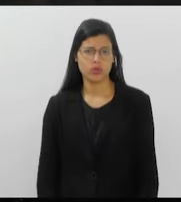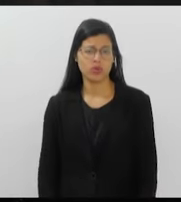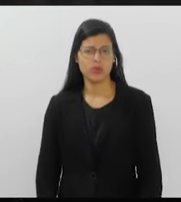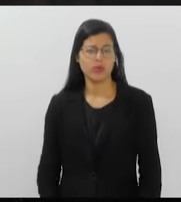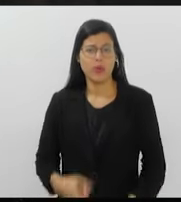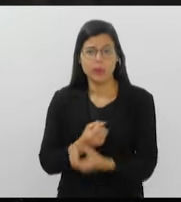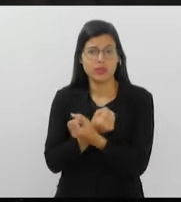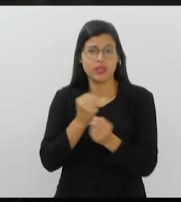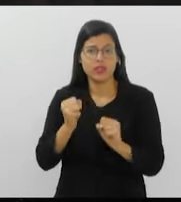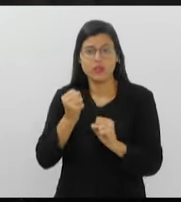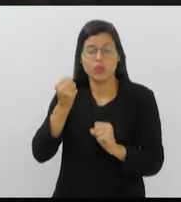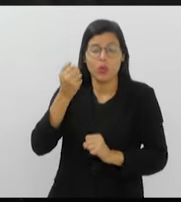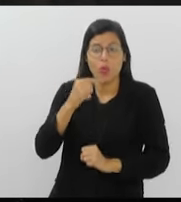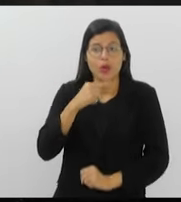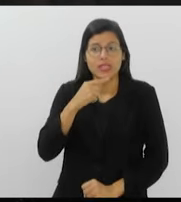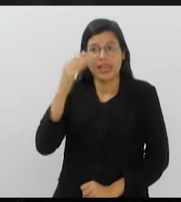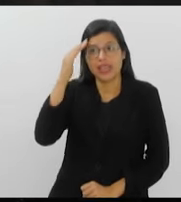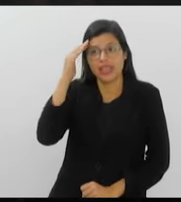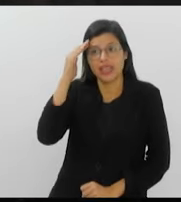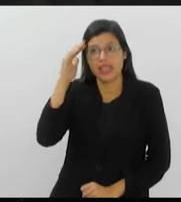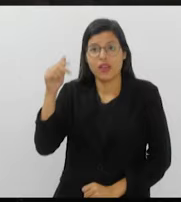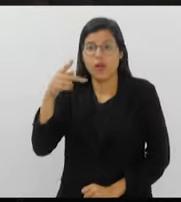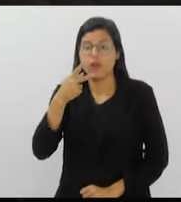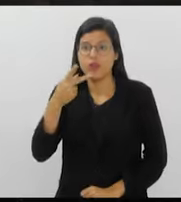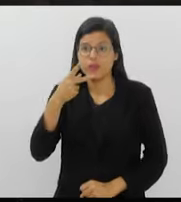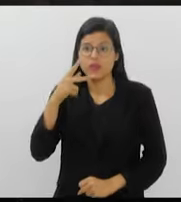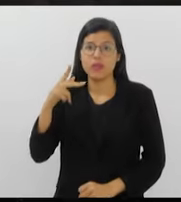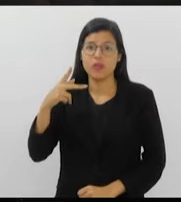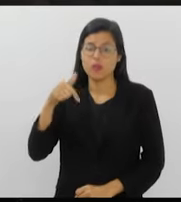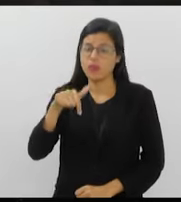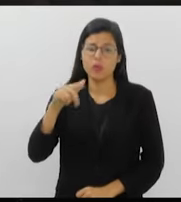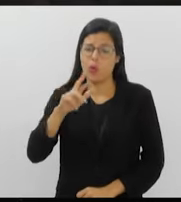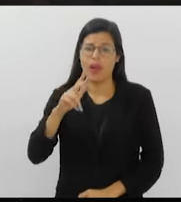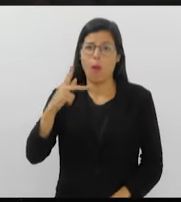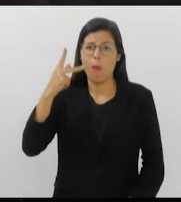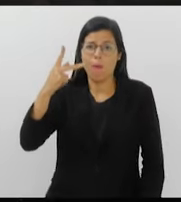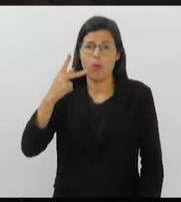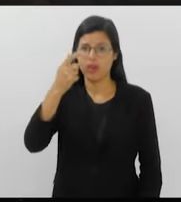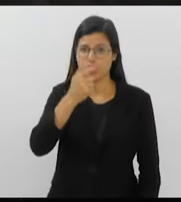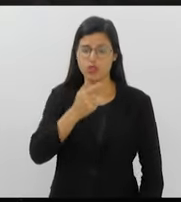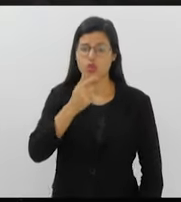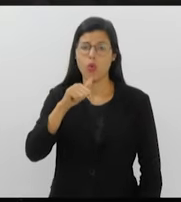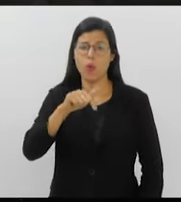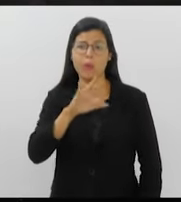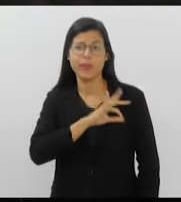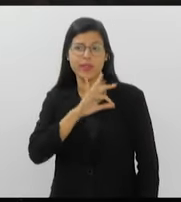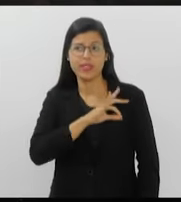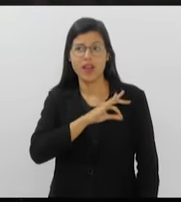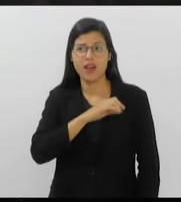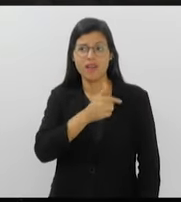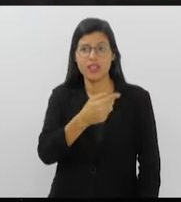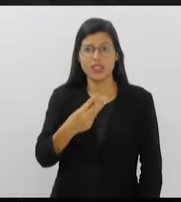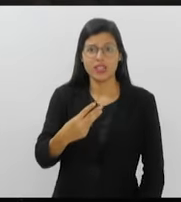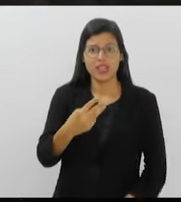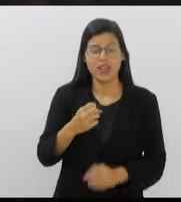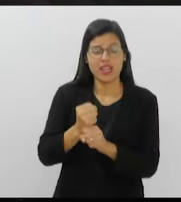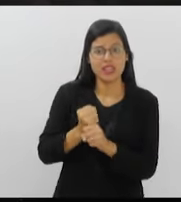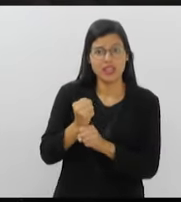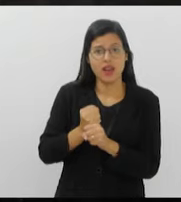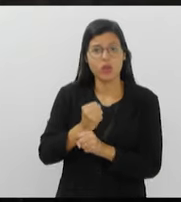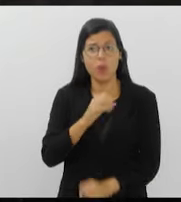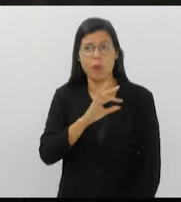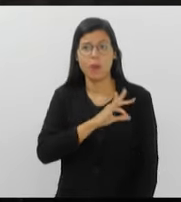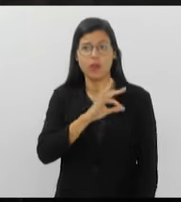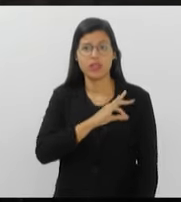é possível. Vem falar aqui como parlamentar, mas vem falar como policial que vive o dia a dia. São 23 anos, vou fazer 24 anos de polícia